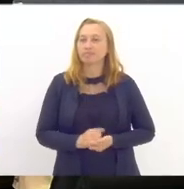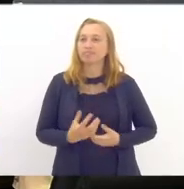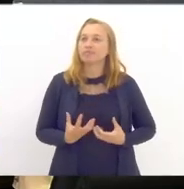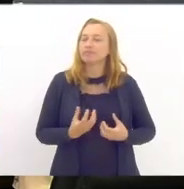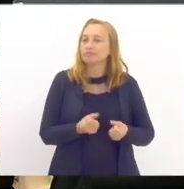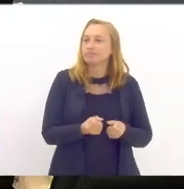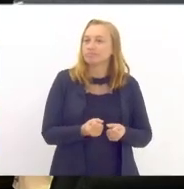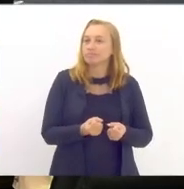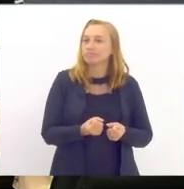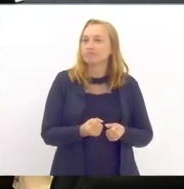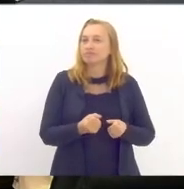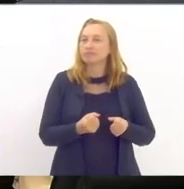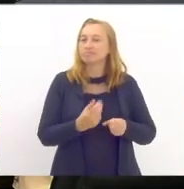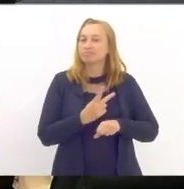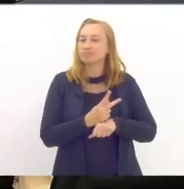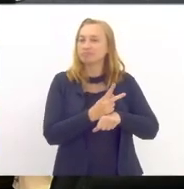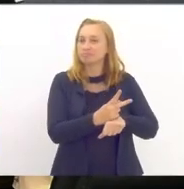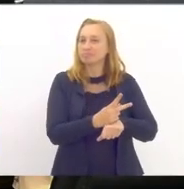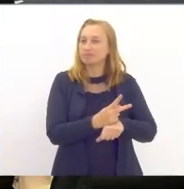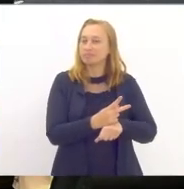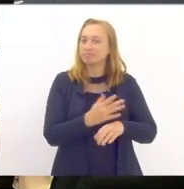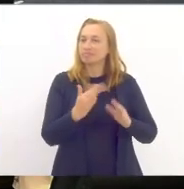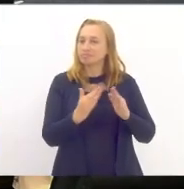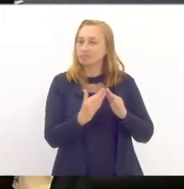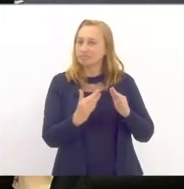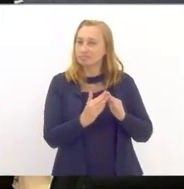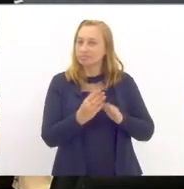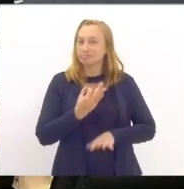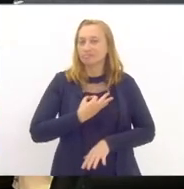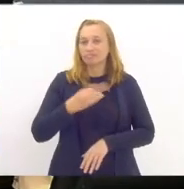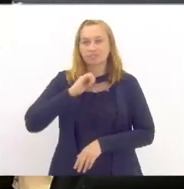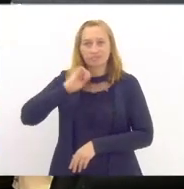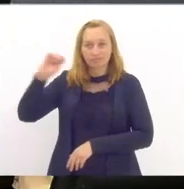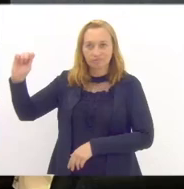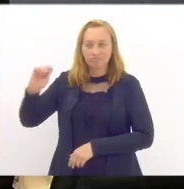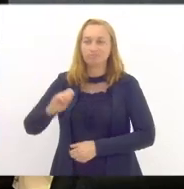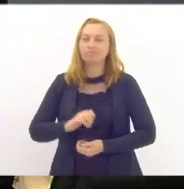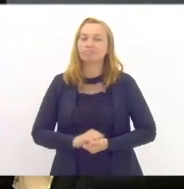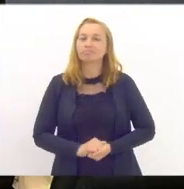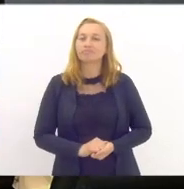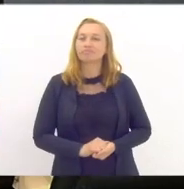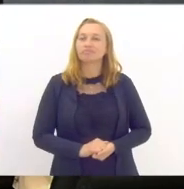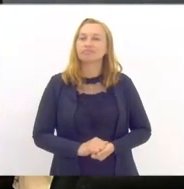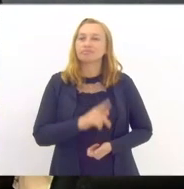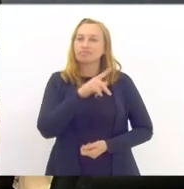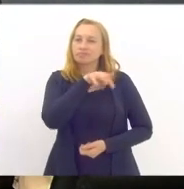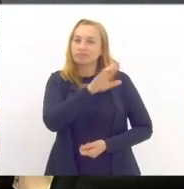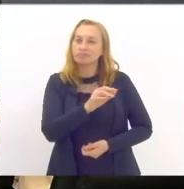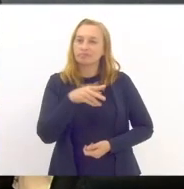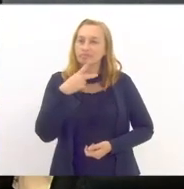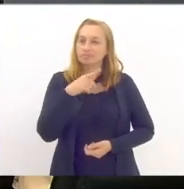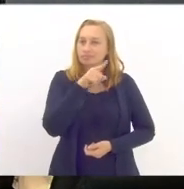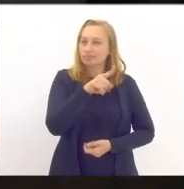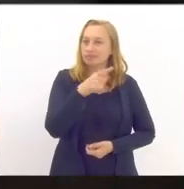receber essa mais alta comenda desta casa, que é a medalha Tiradentes. E Pedro, dizer para você que ser jornalista é